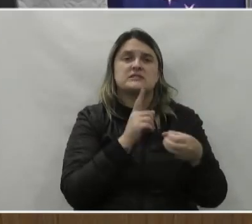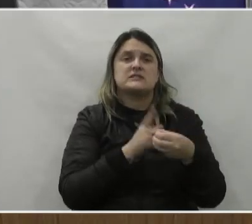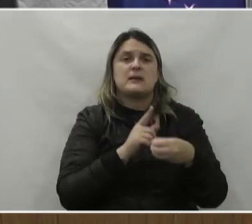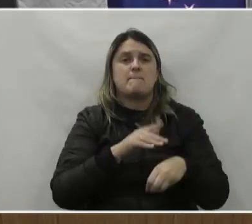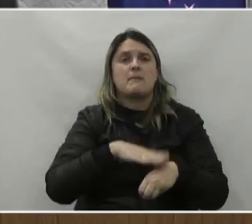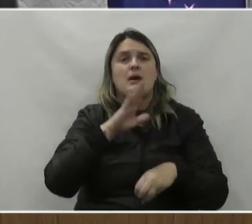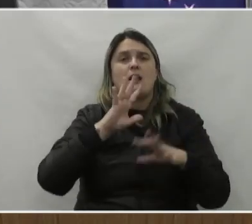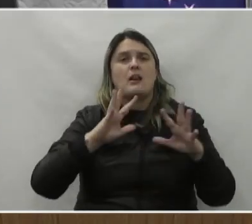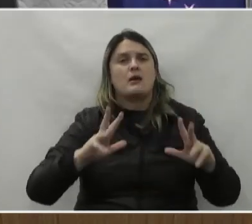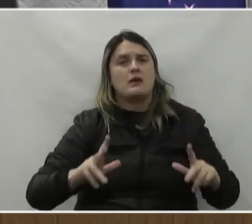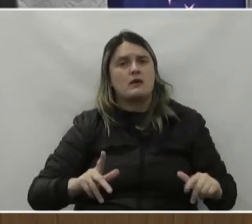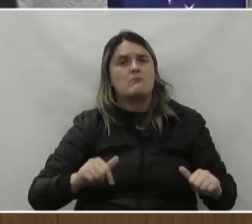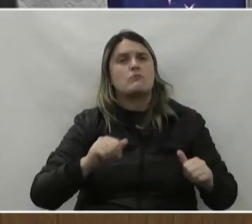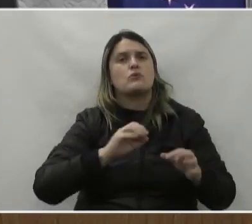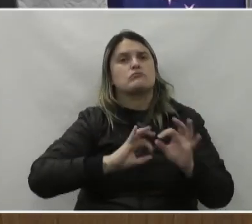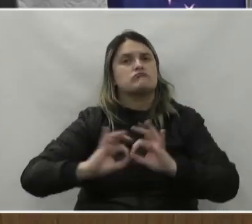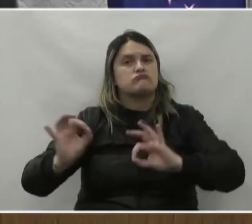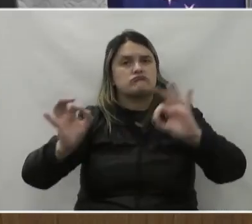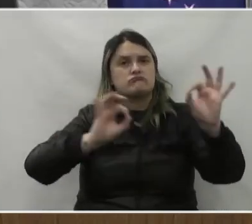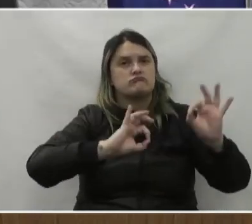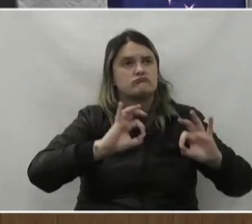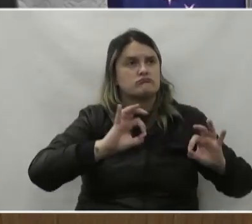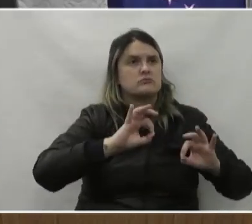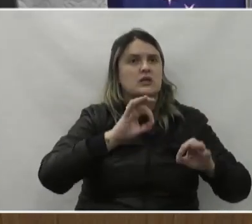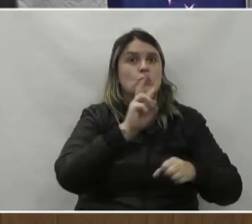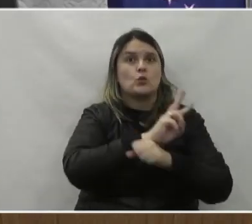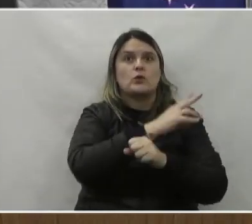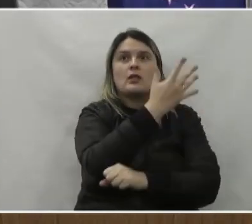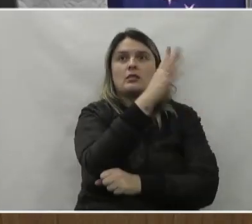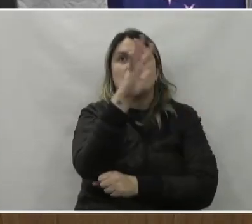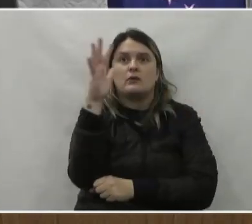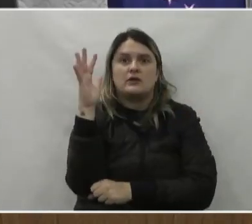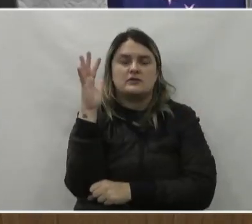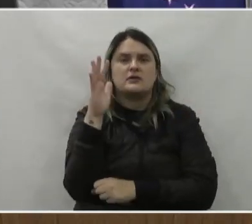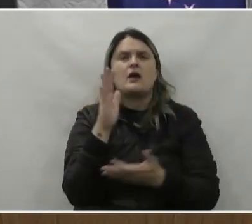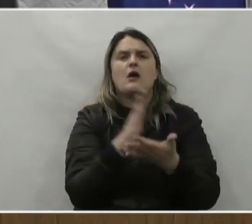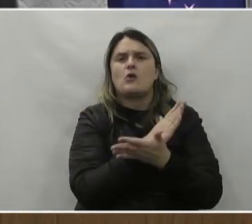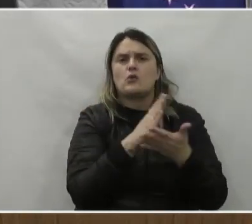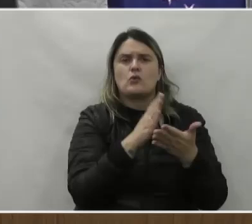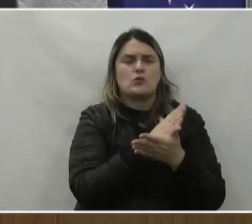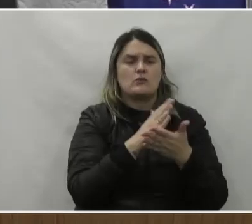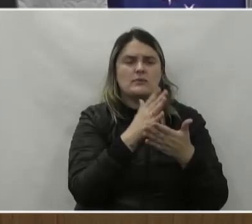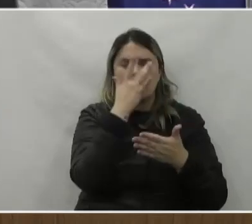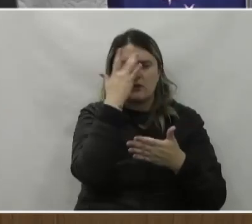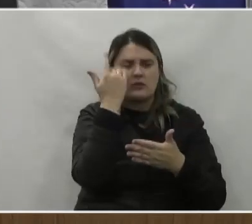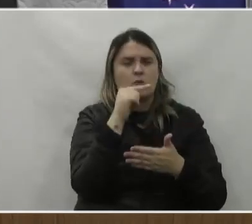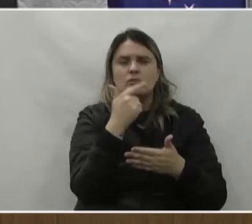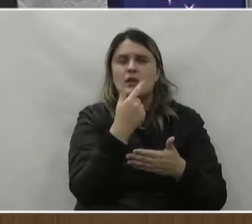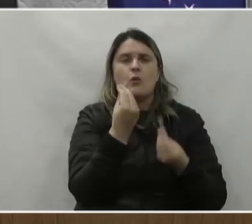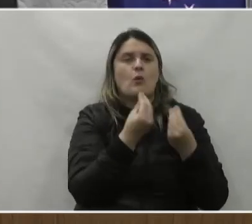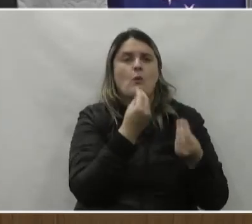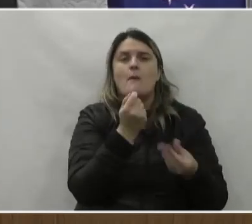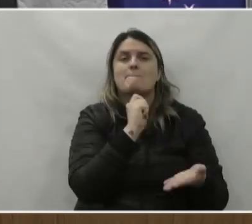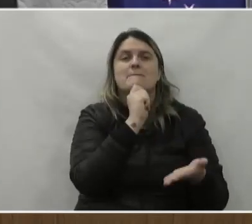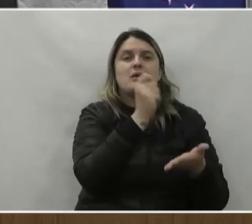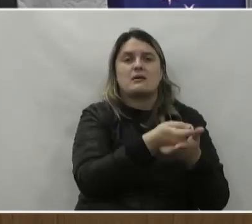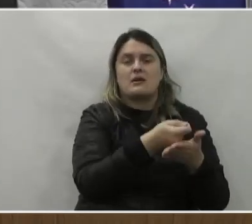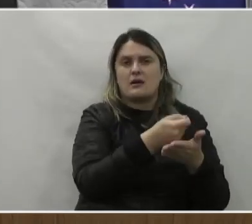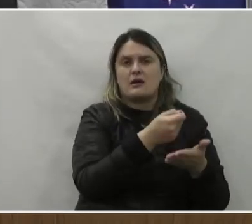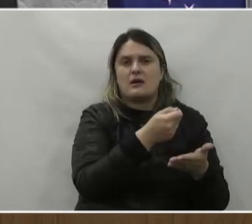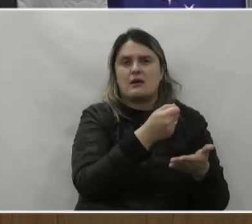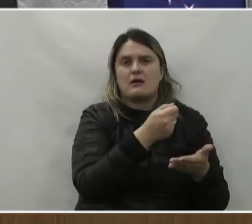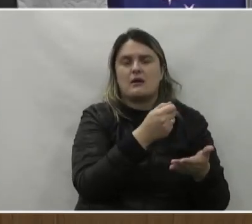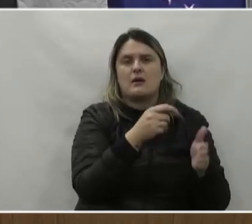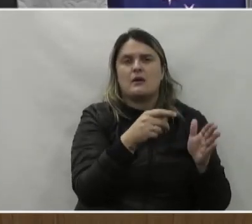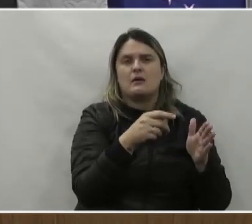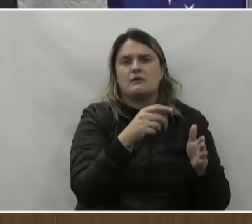limpa, organizada e ambientalmente responsável. Muitos moradores não têm condições adequadas para descartar